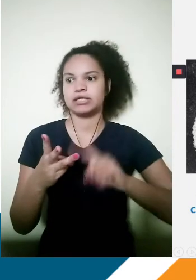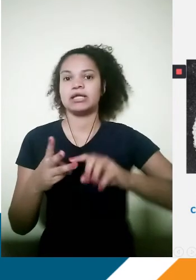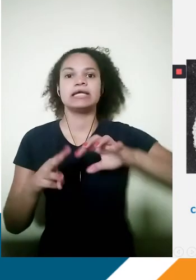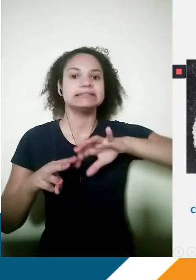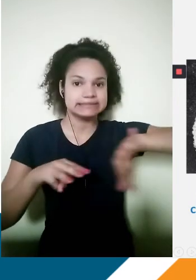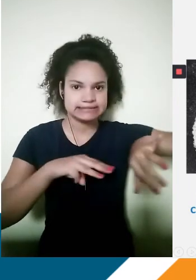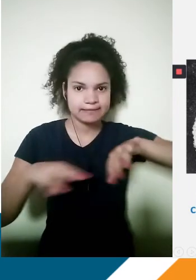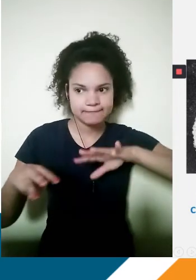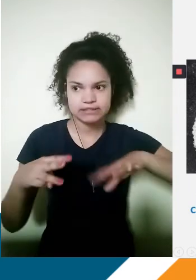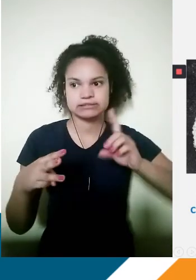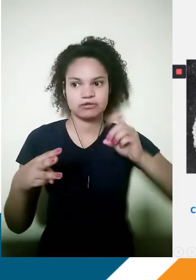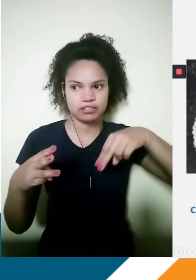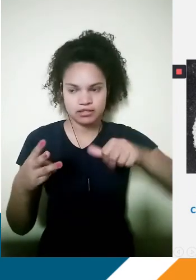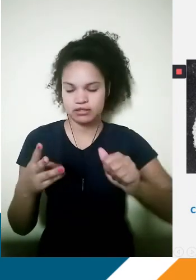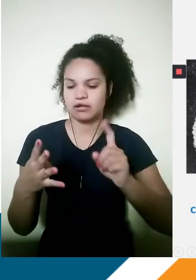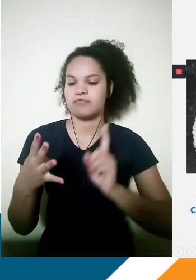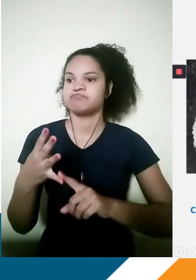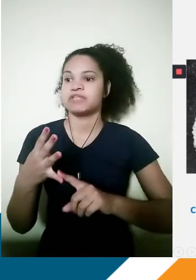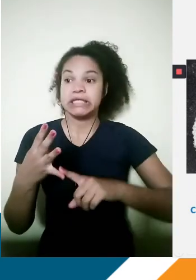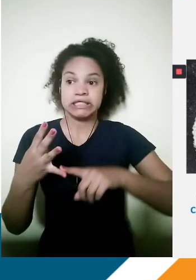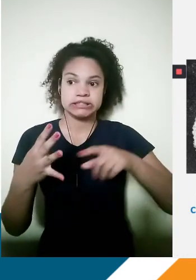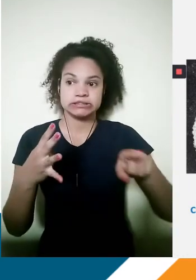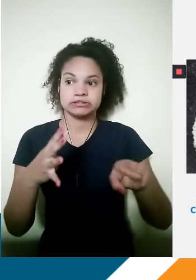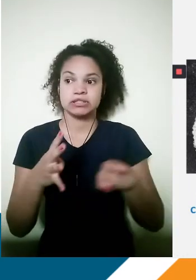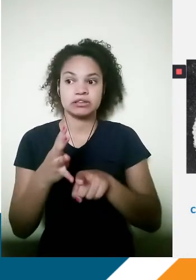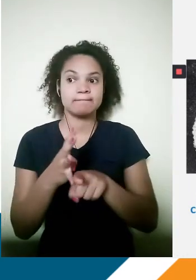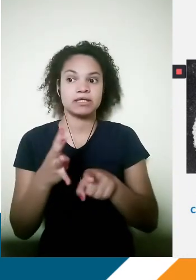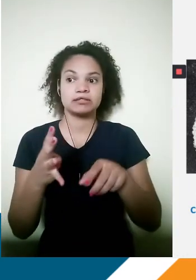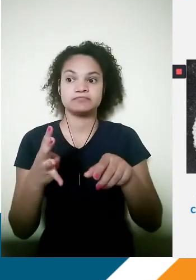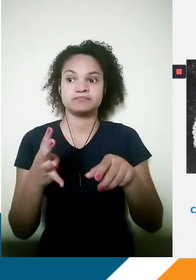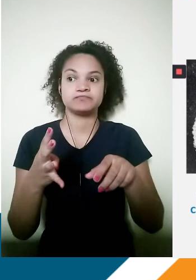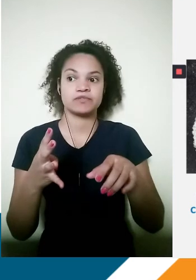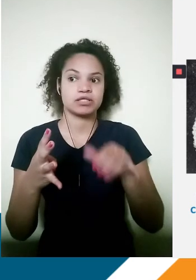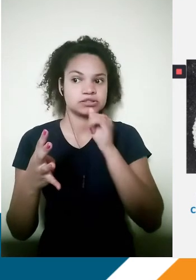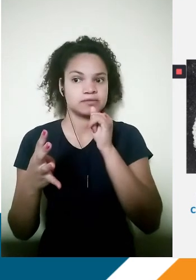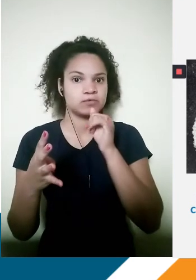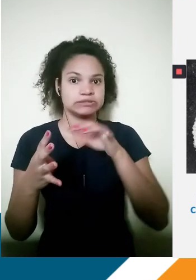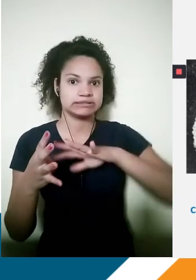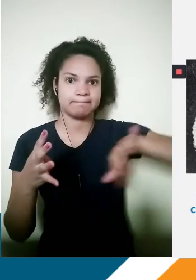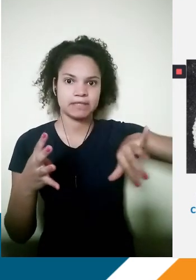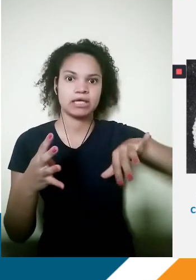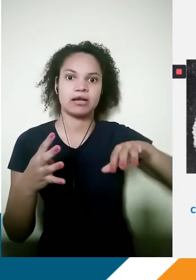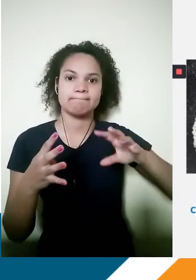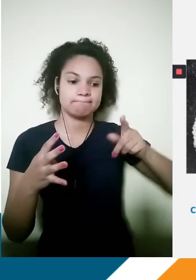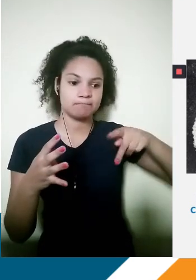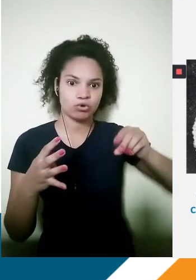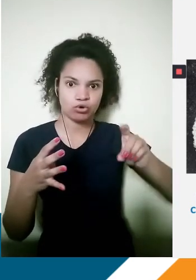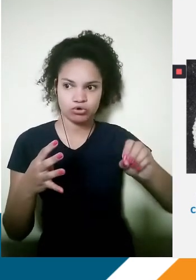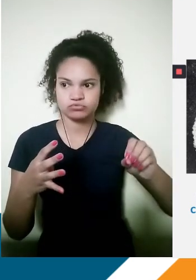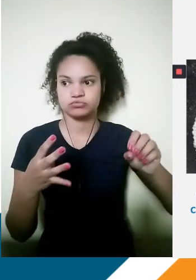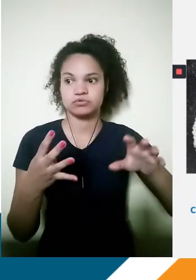para polos opostos, ou seja, para polos opostos das células que estão sendo formadas, construídos, e essas células são